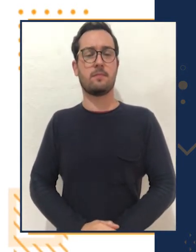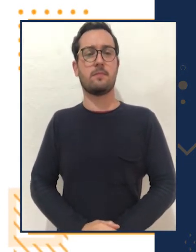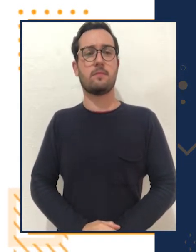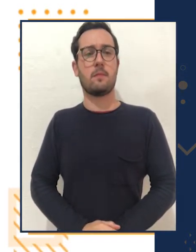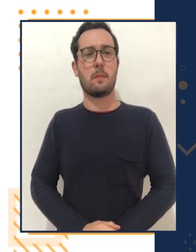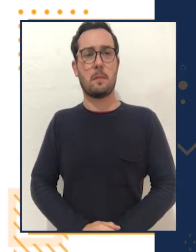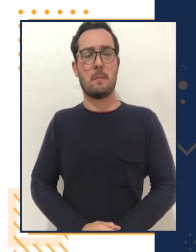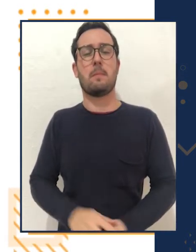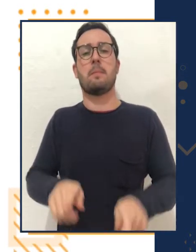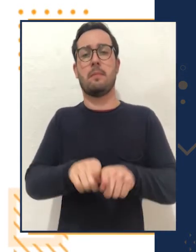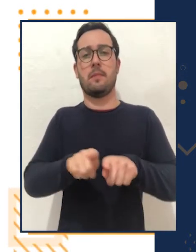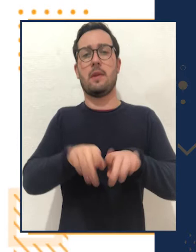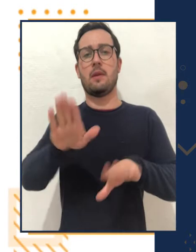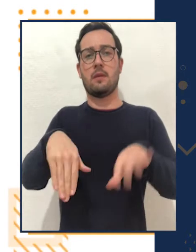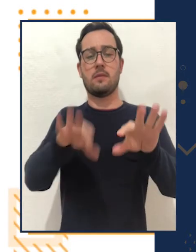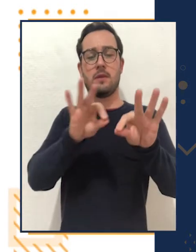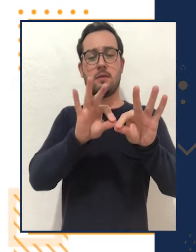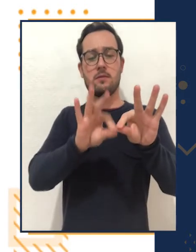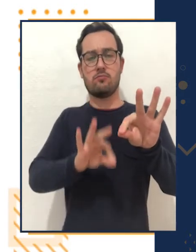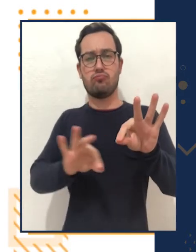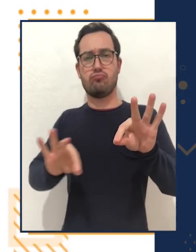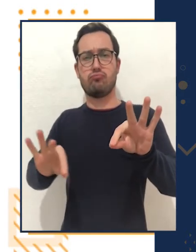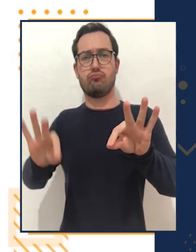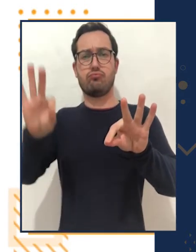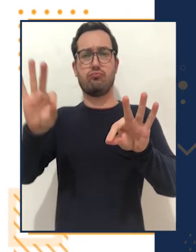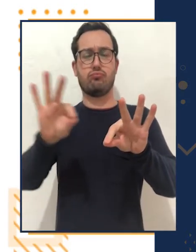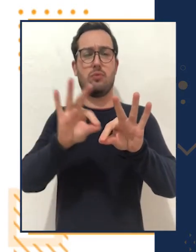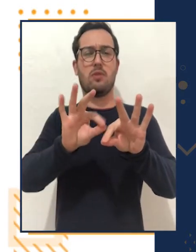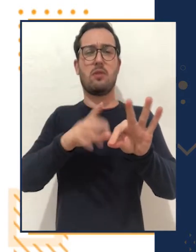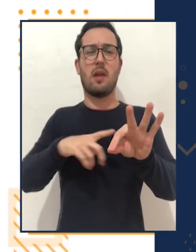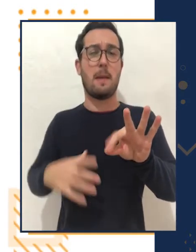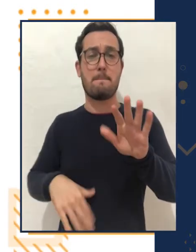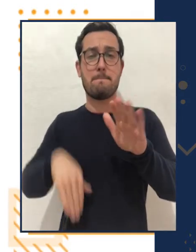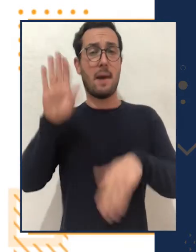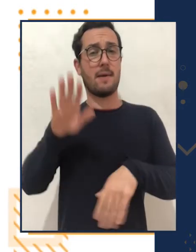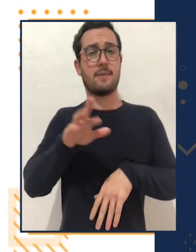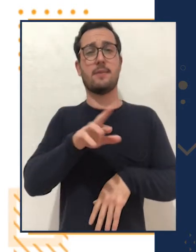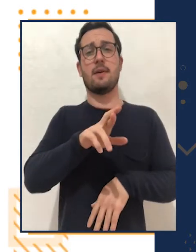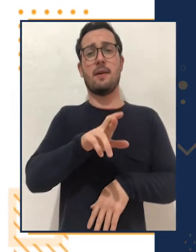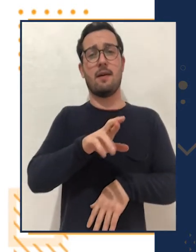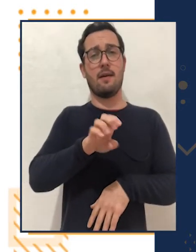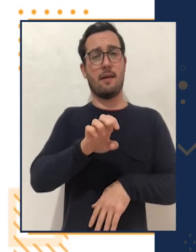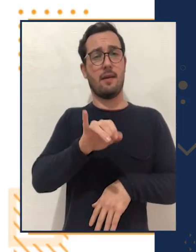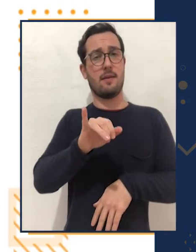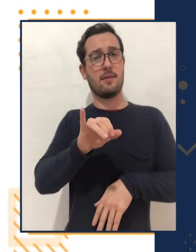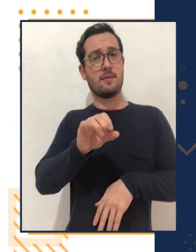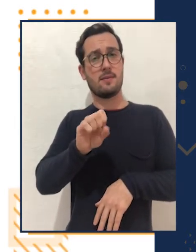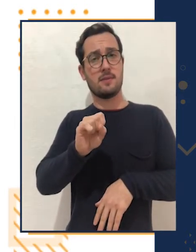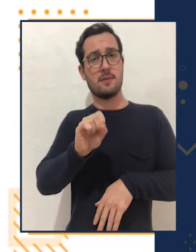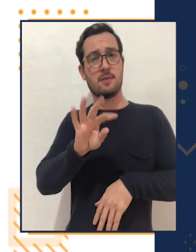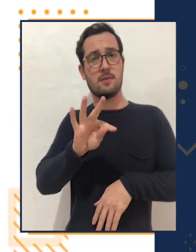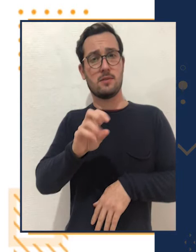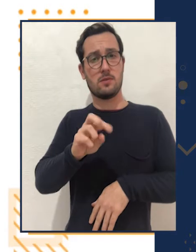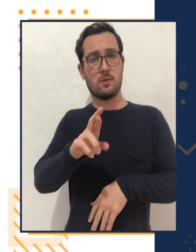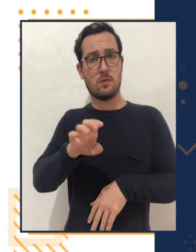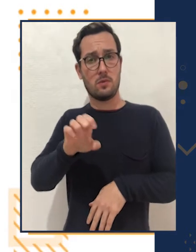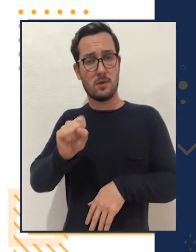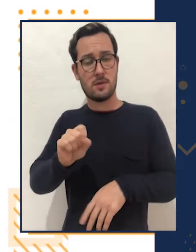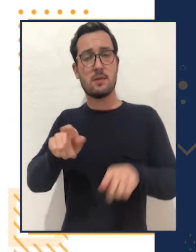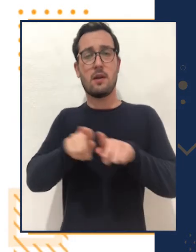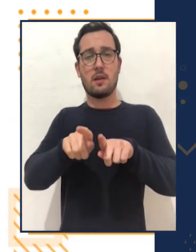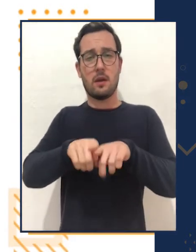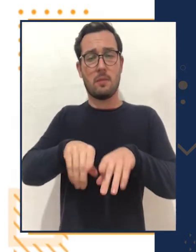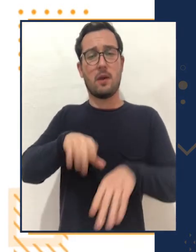essa resistência em específico. Então a gente observa, né, que o cálculo da divisão de corrente também é bem simples e também bem útil